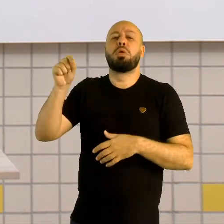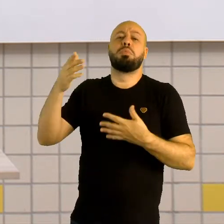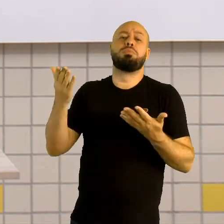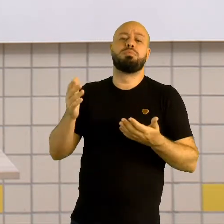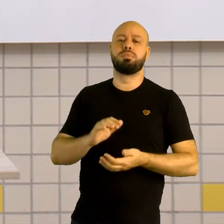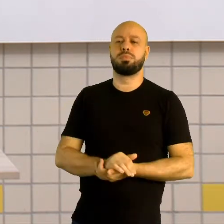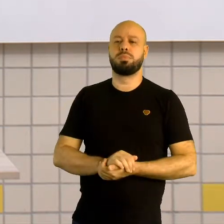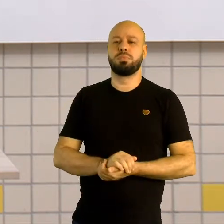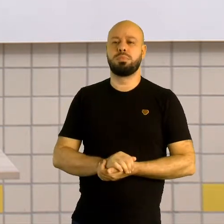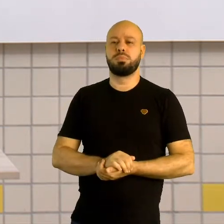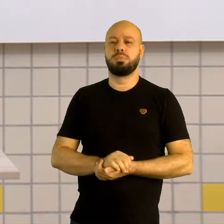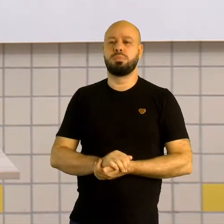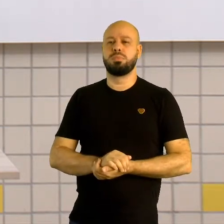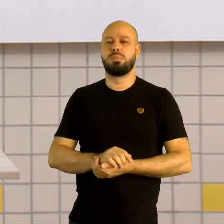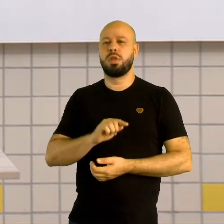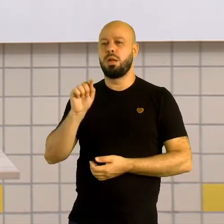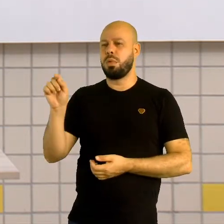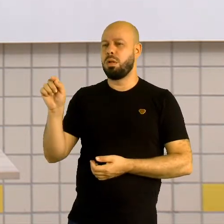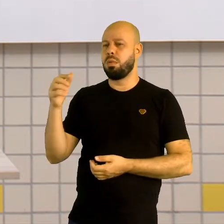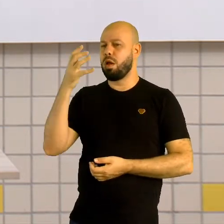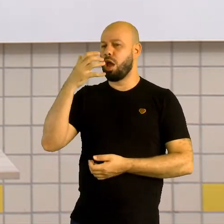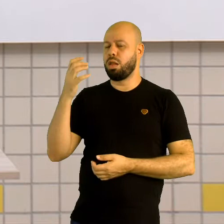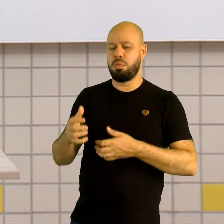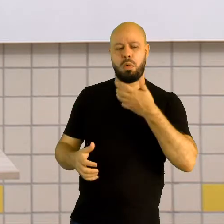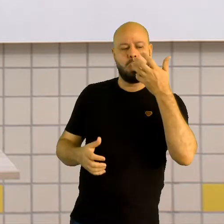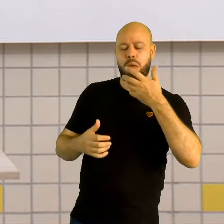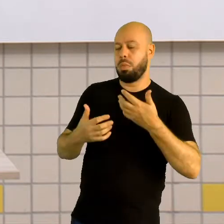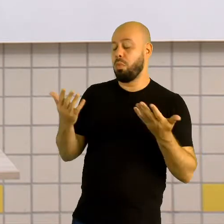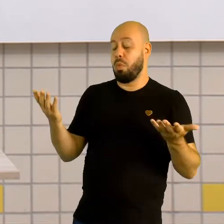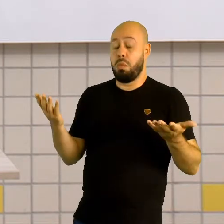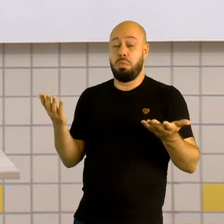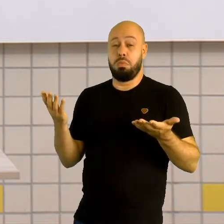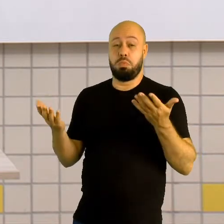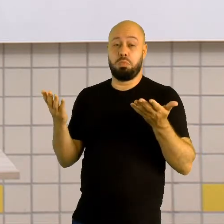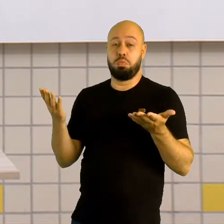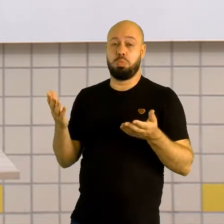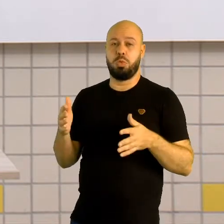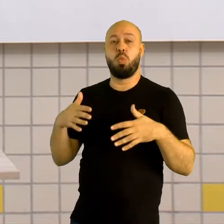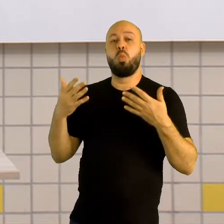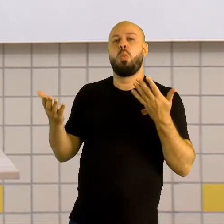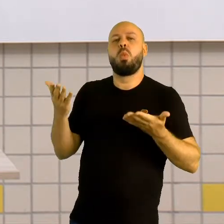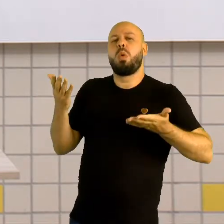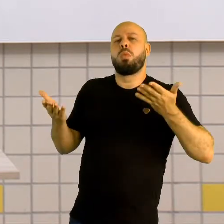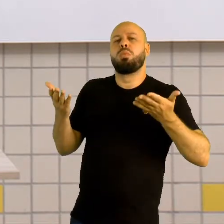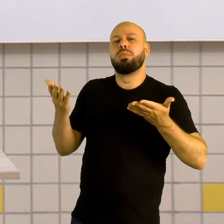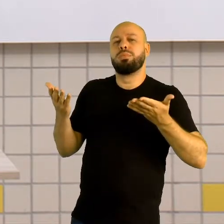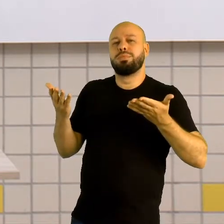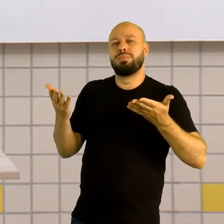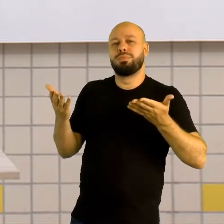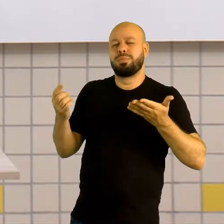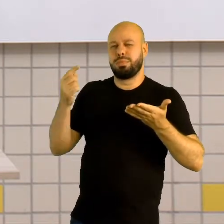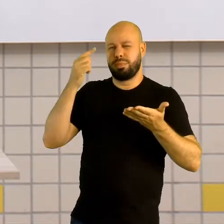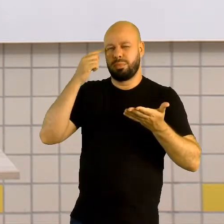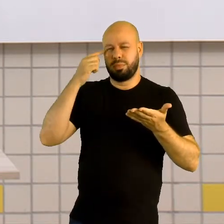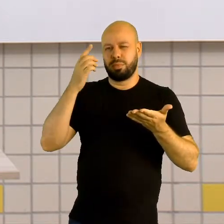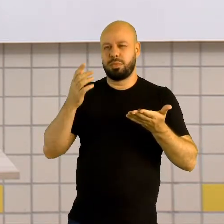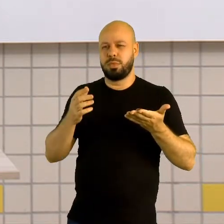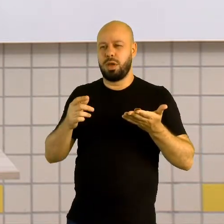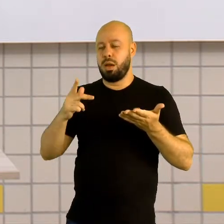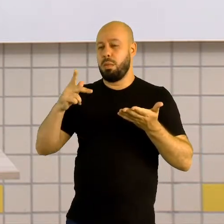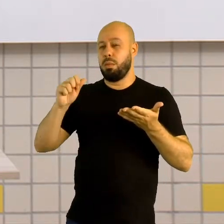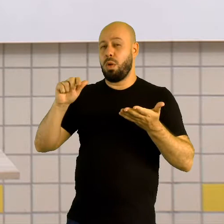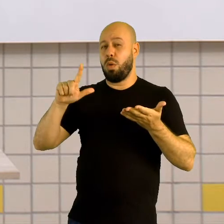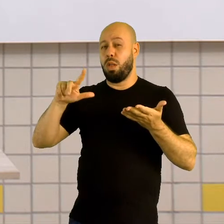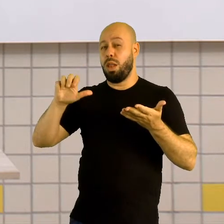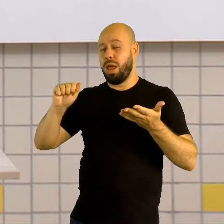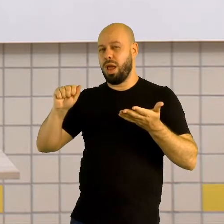Shania Twain ou Paula Fernandes, né? O CD da Shania Twain ou o CD da Paula Fernandes.